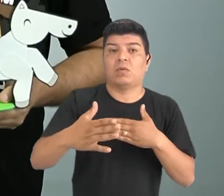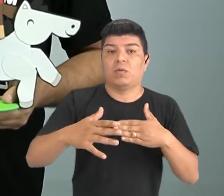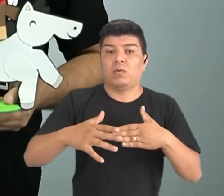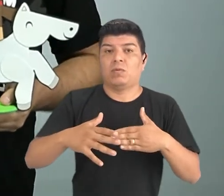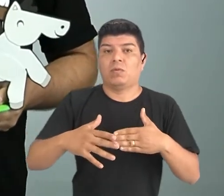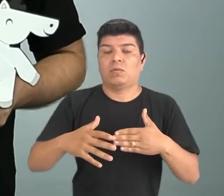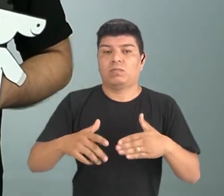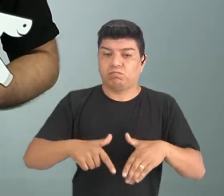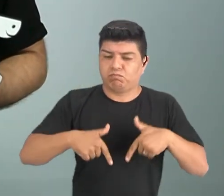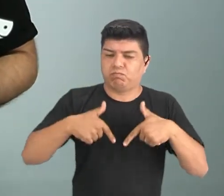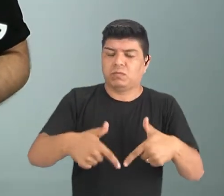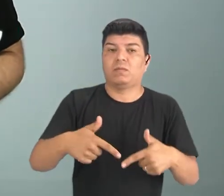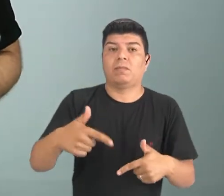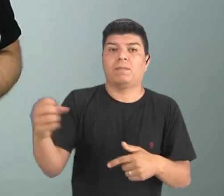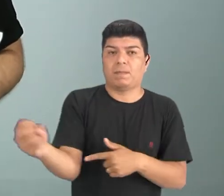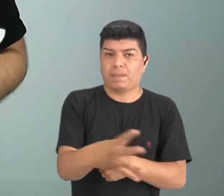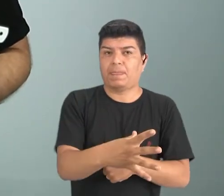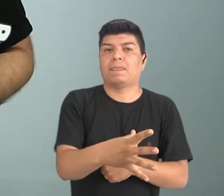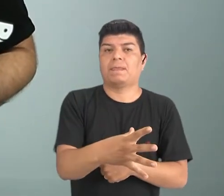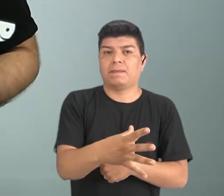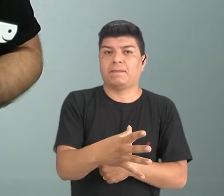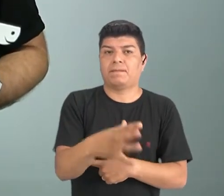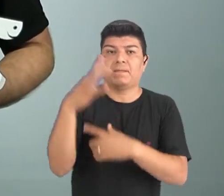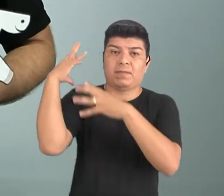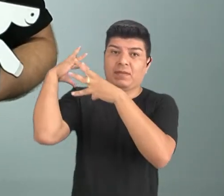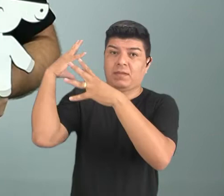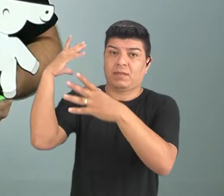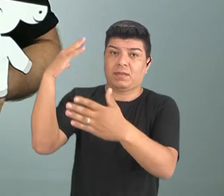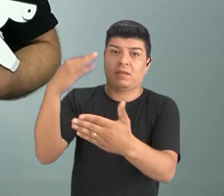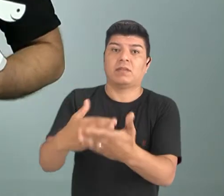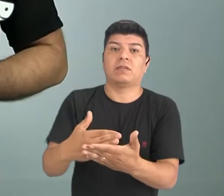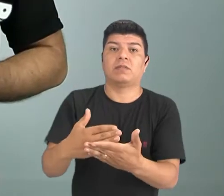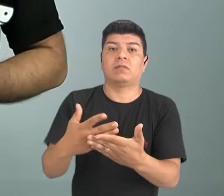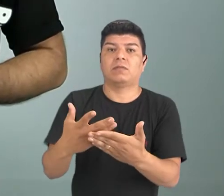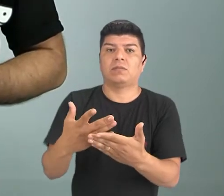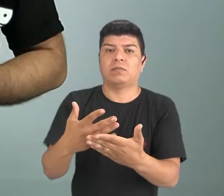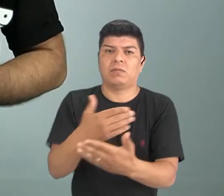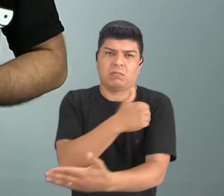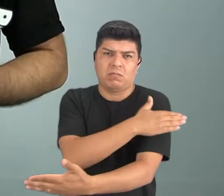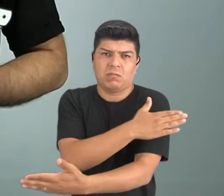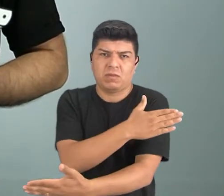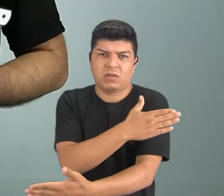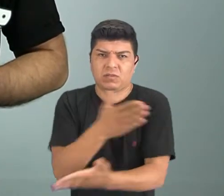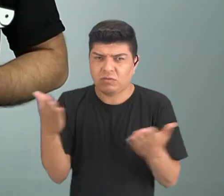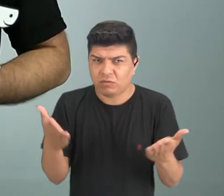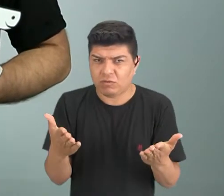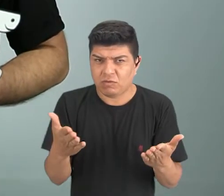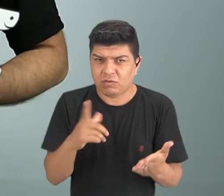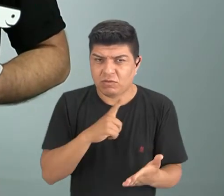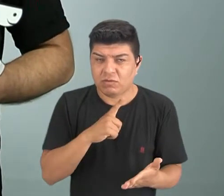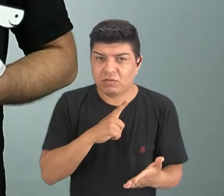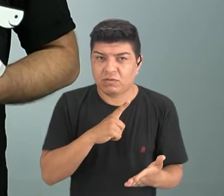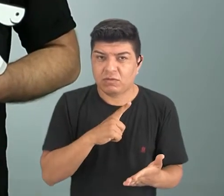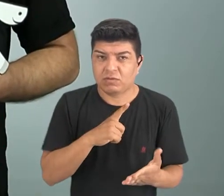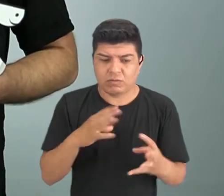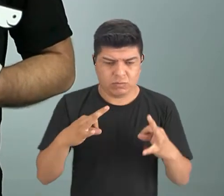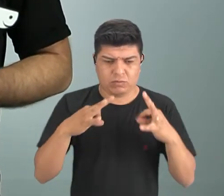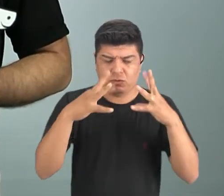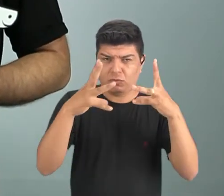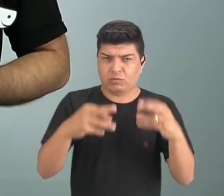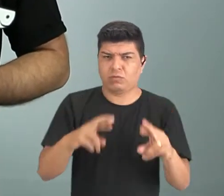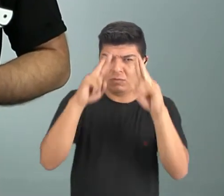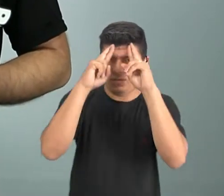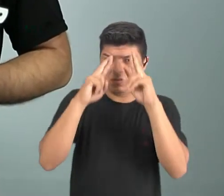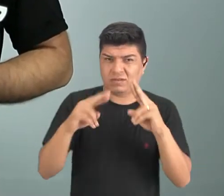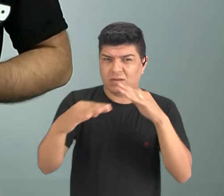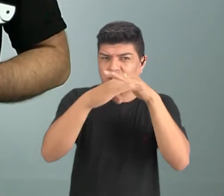luta está até hoje. Sabiam? Será que não existe mais preconceito? Todo mundo é respeitado de forma